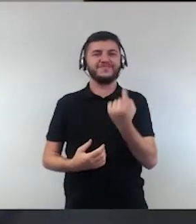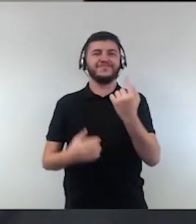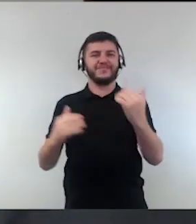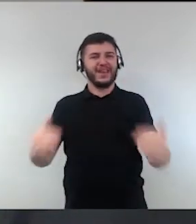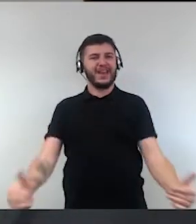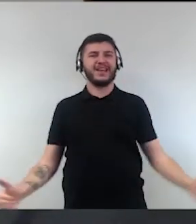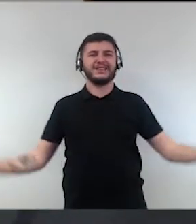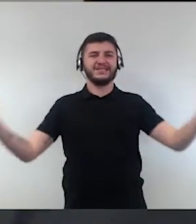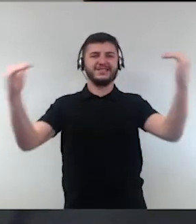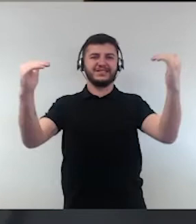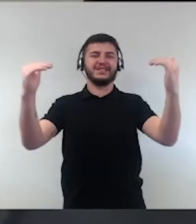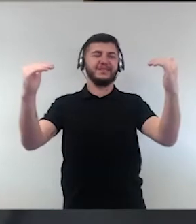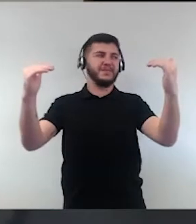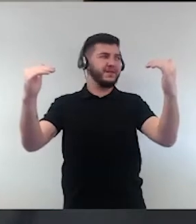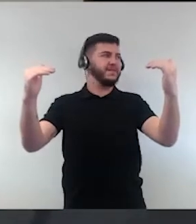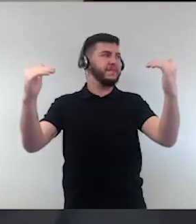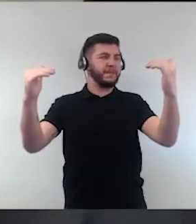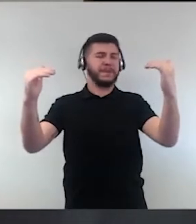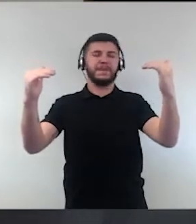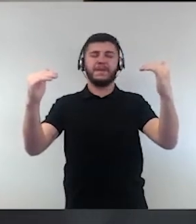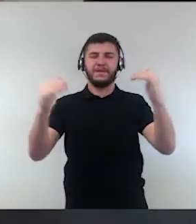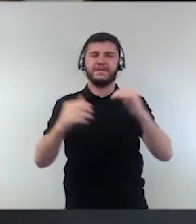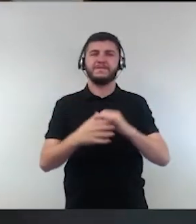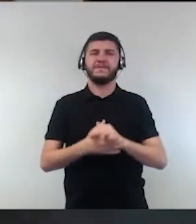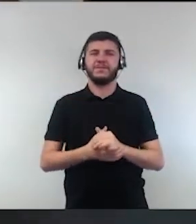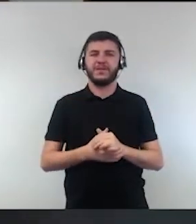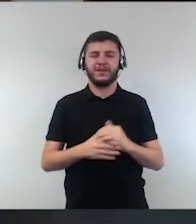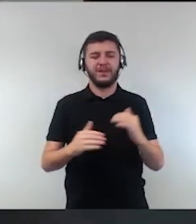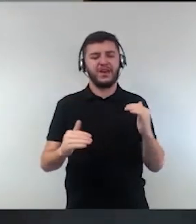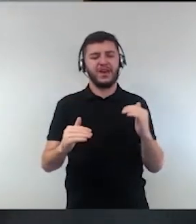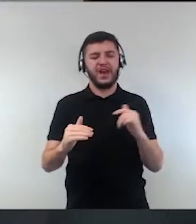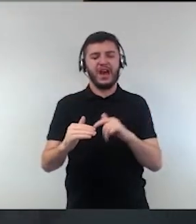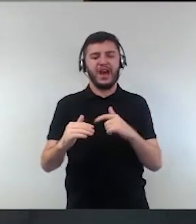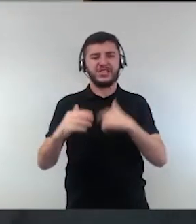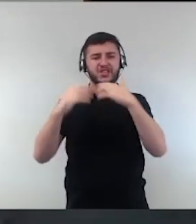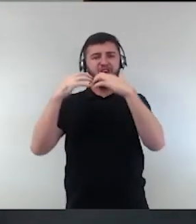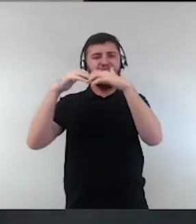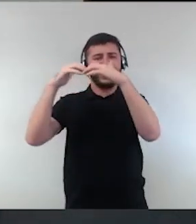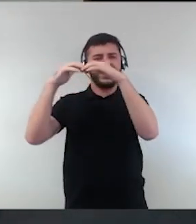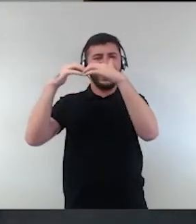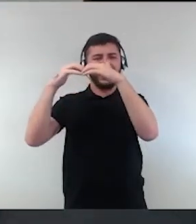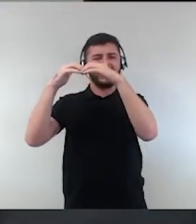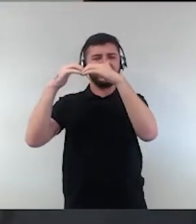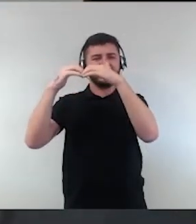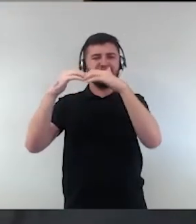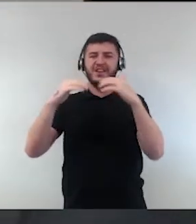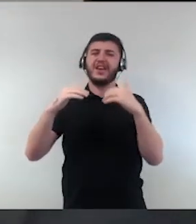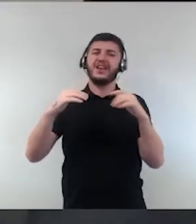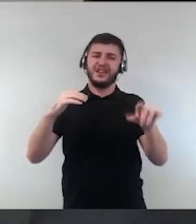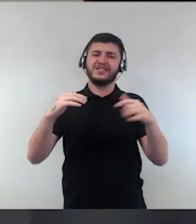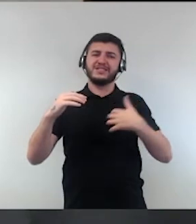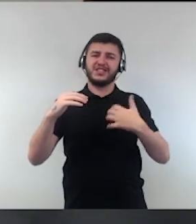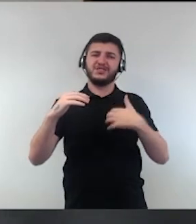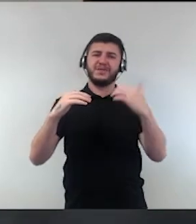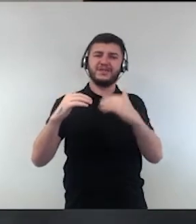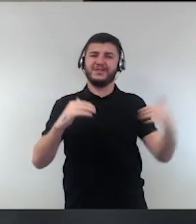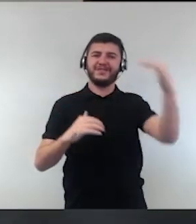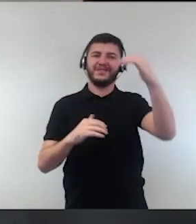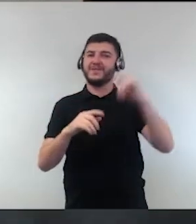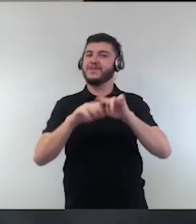dessa nossa inalcançável racionalidade, né? Nós estamos aqui na terra de Ferreira